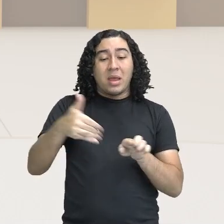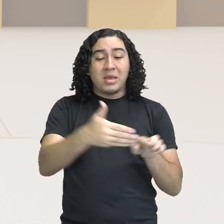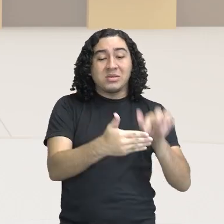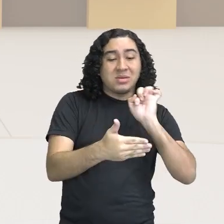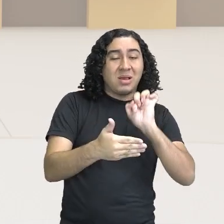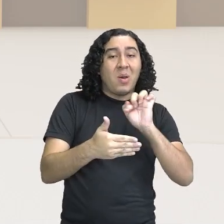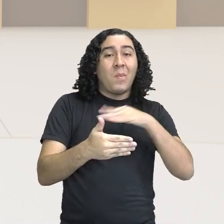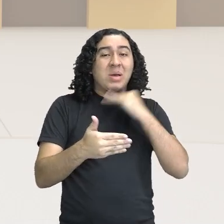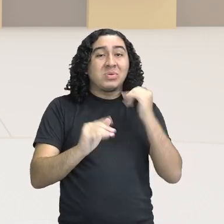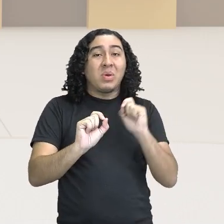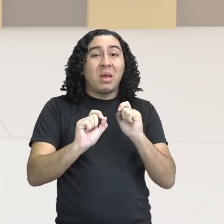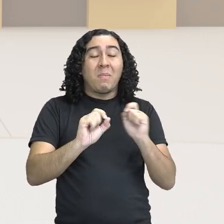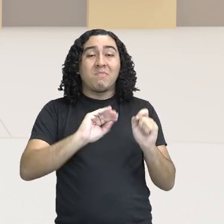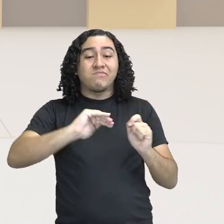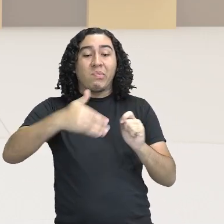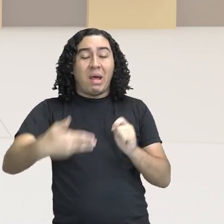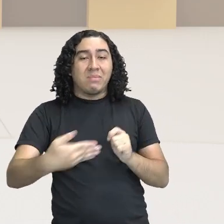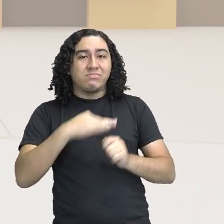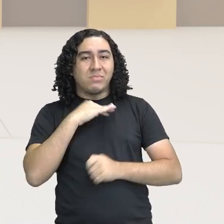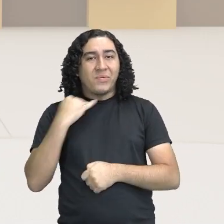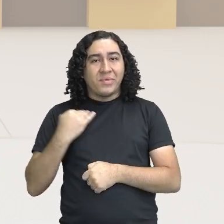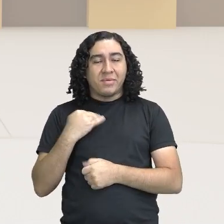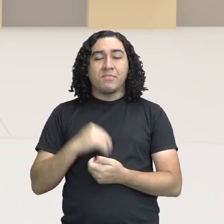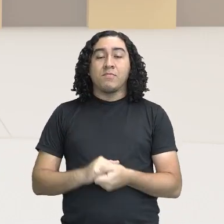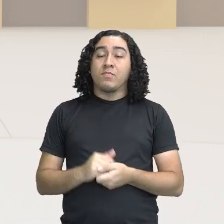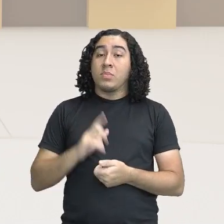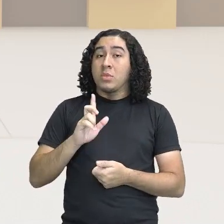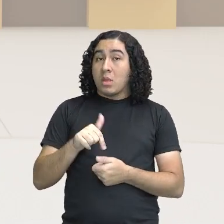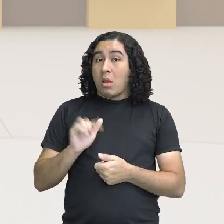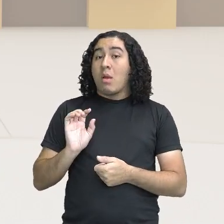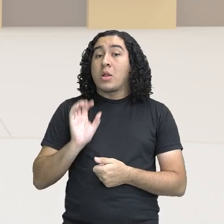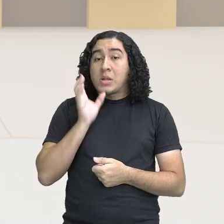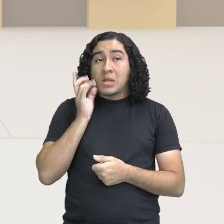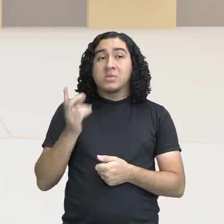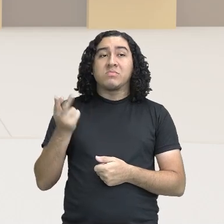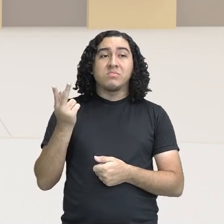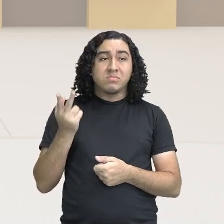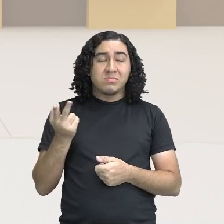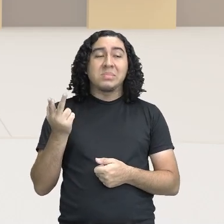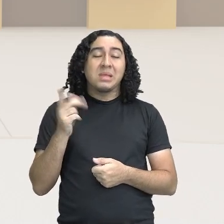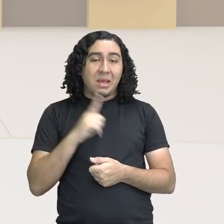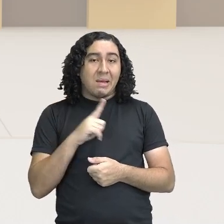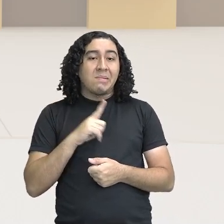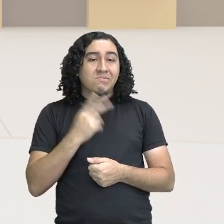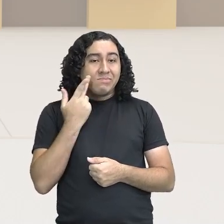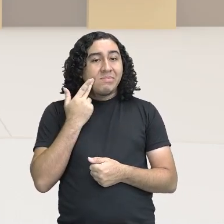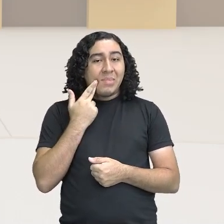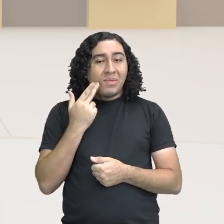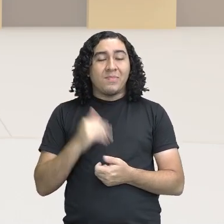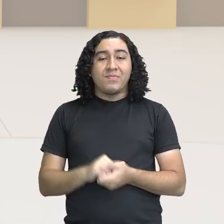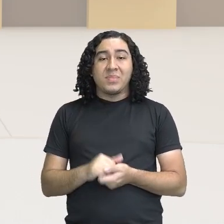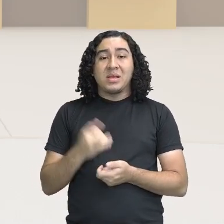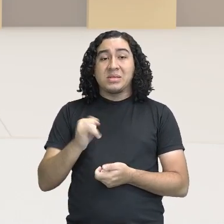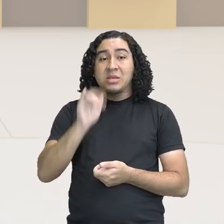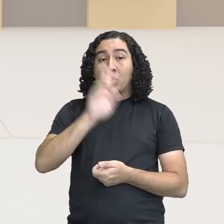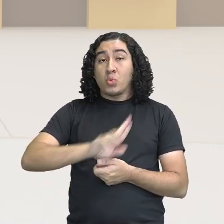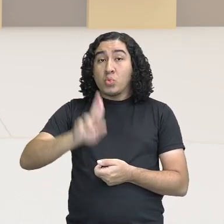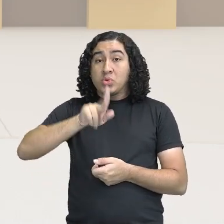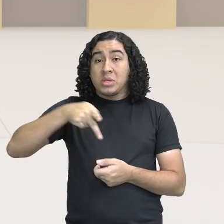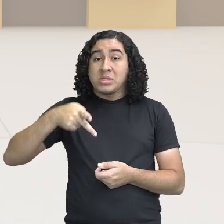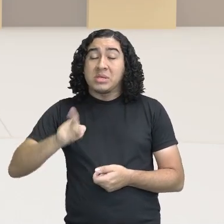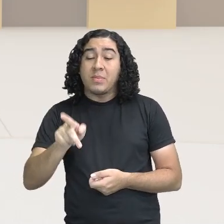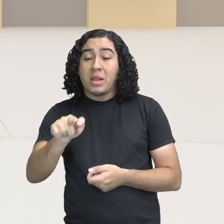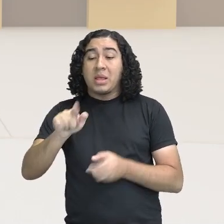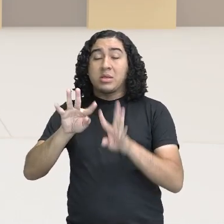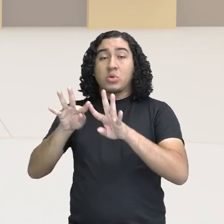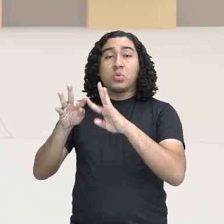começam a morrer. Realmente é um processo que ocorre normalmente né? Quando a gente faz o uso excessivo